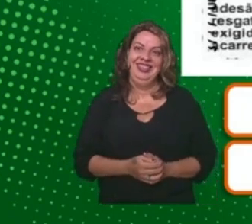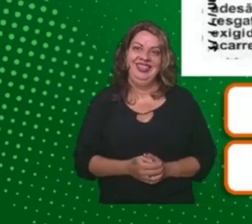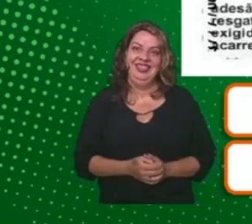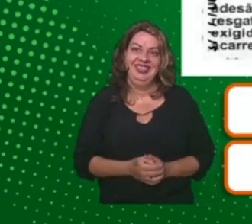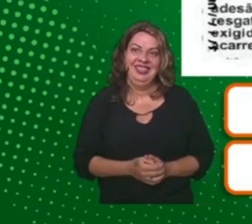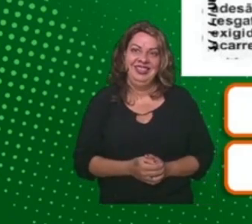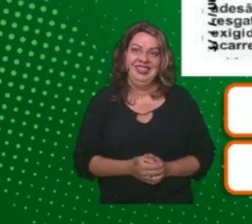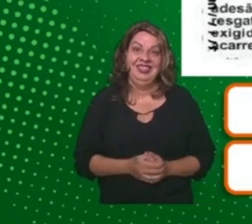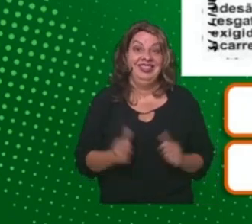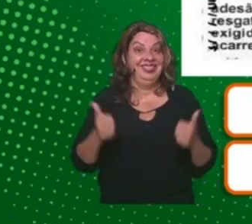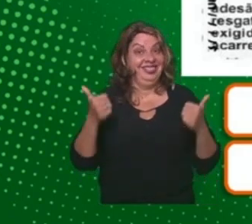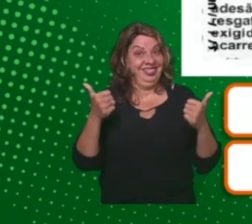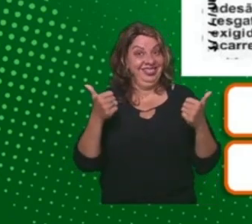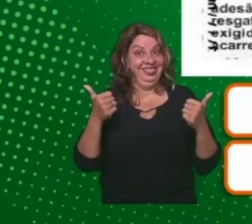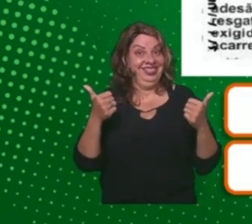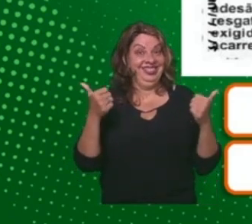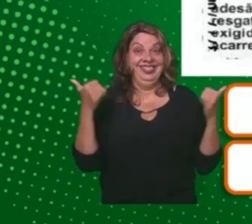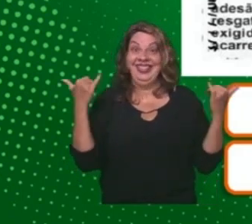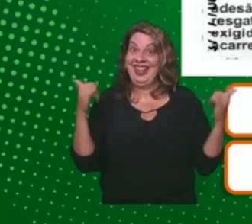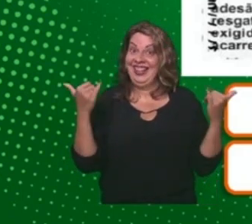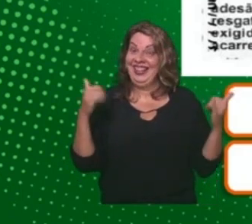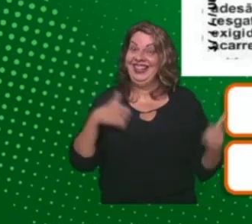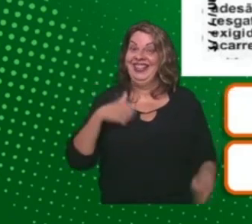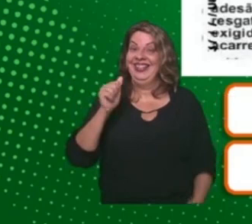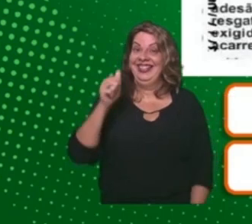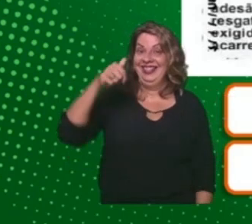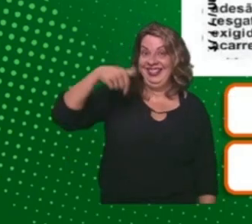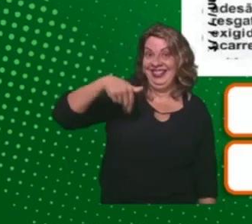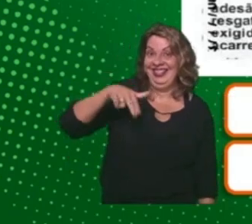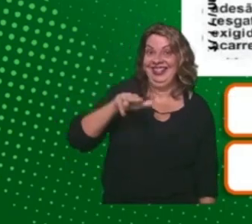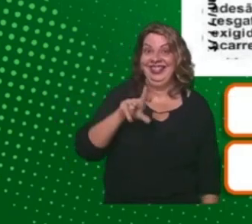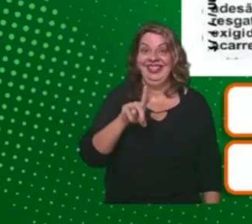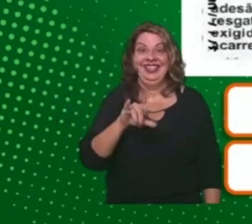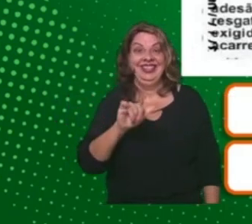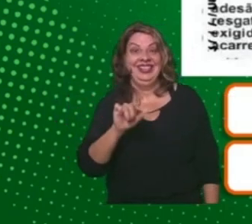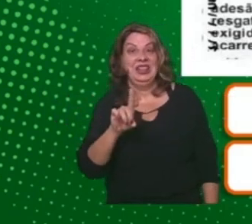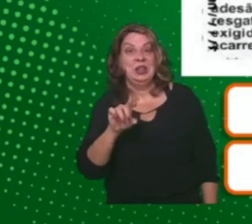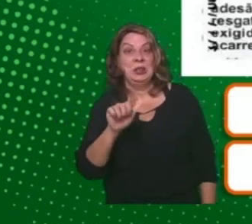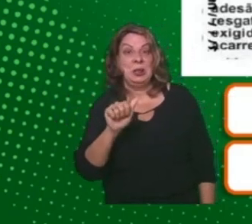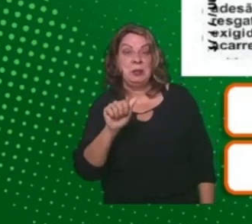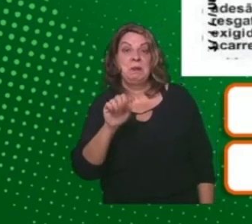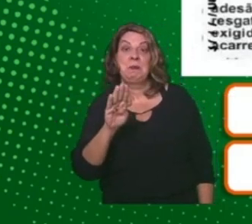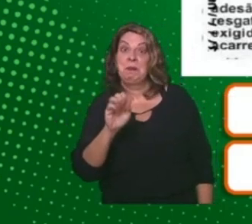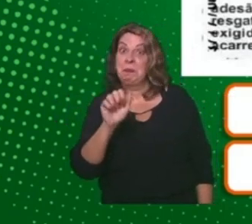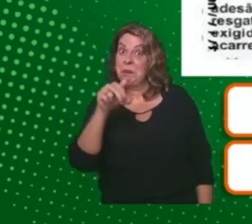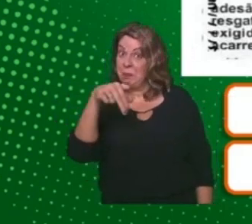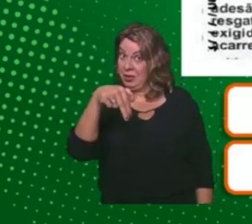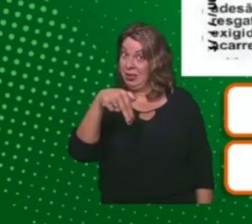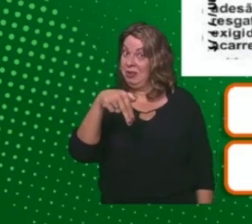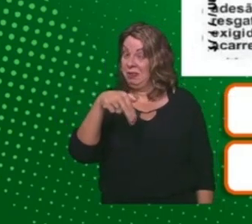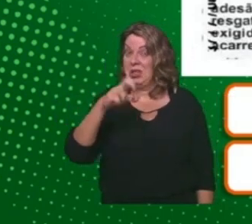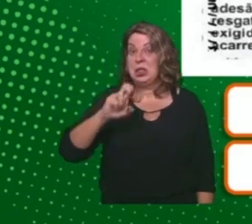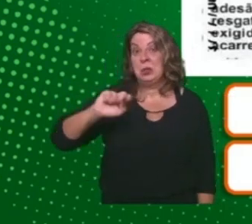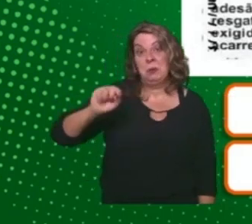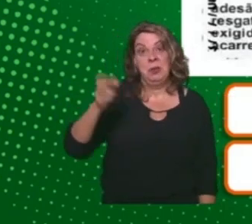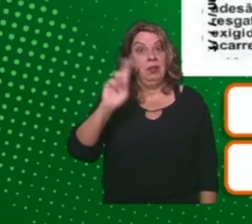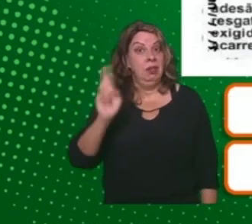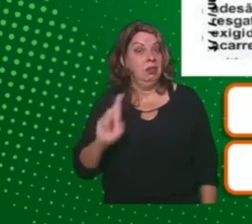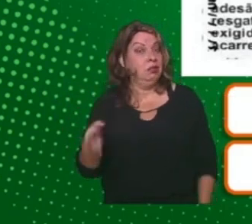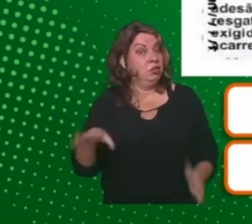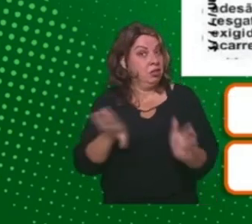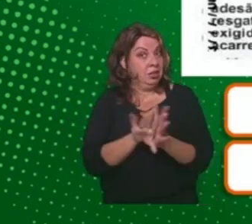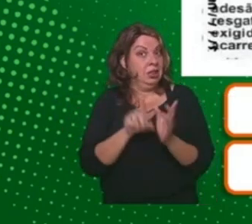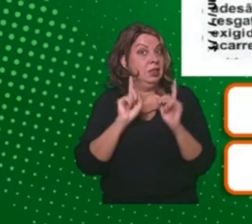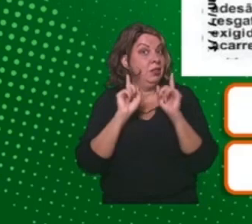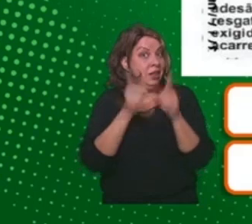032473. Alô, aqui da Ban, 5 mil reais chegando aí, viu? Bom demais, como a Jaque